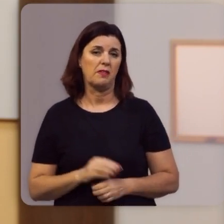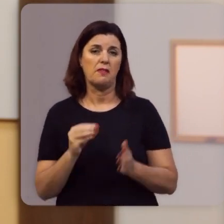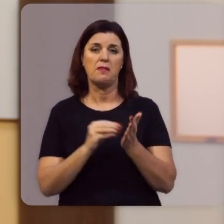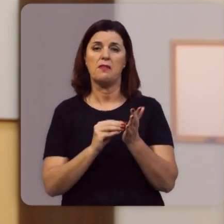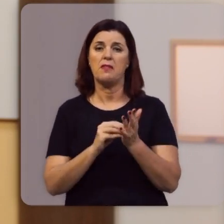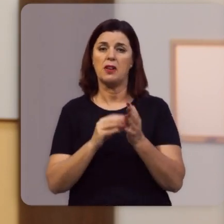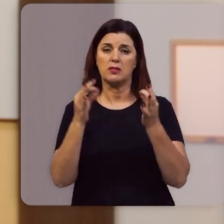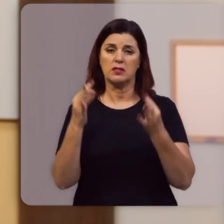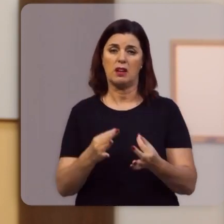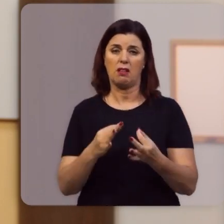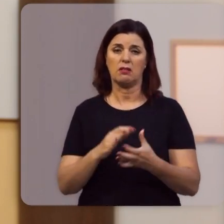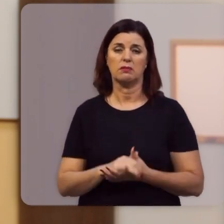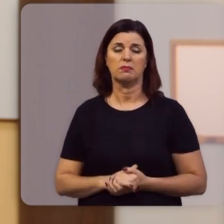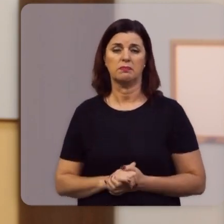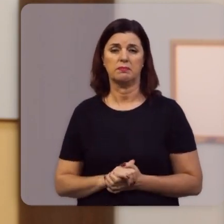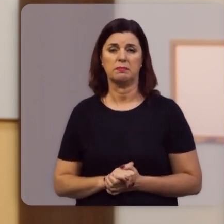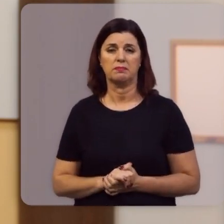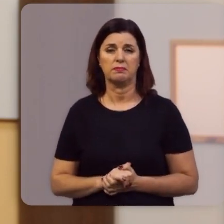desonestidade,